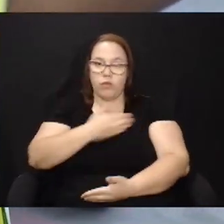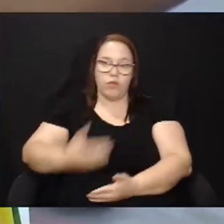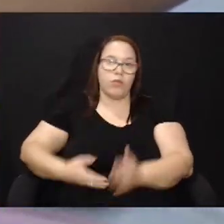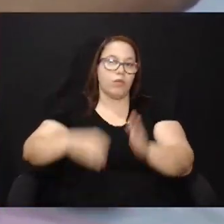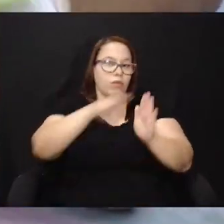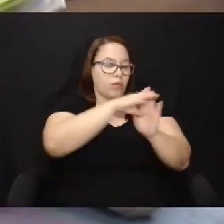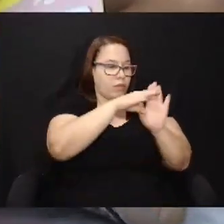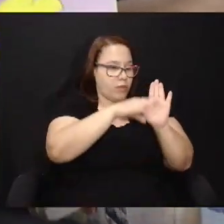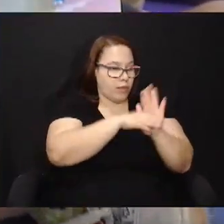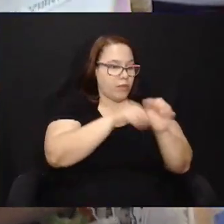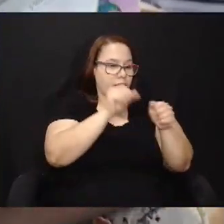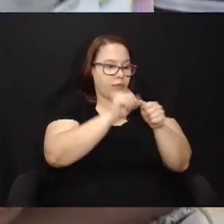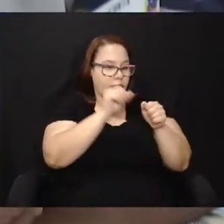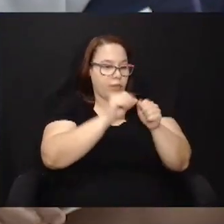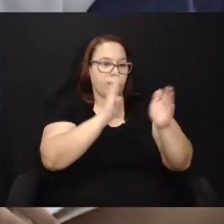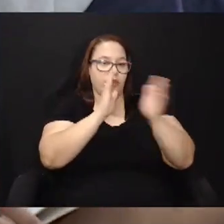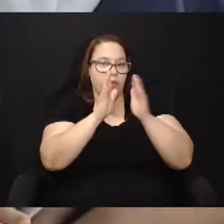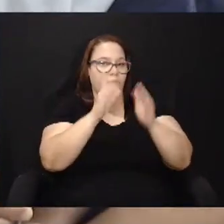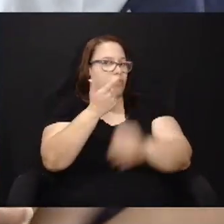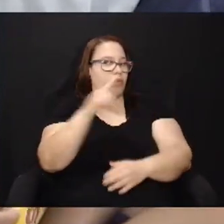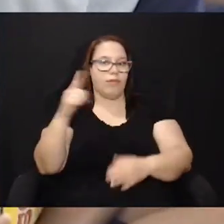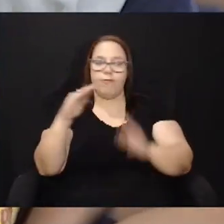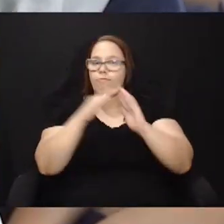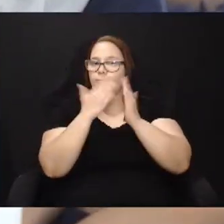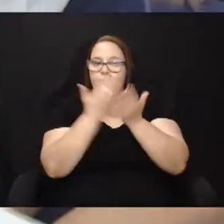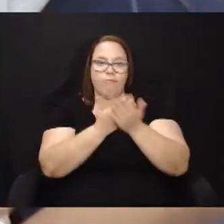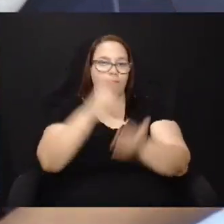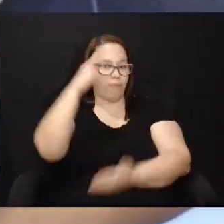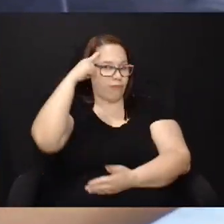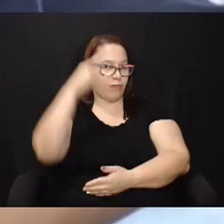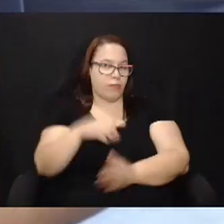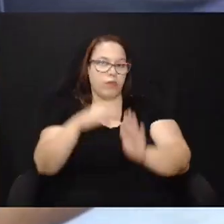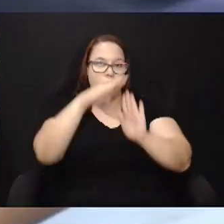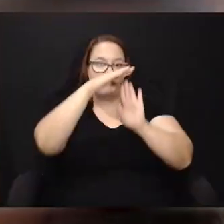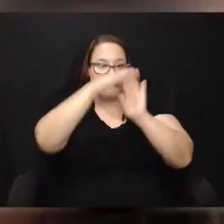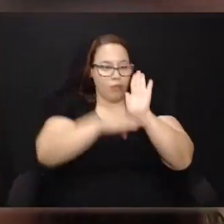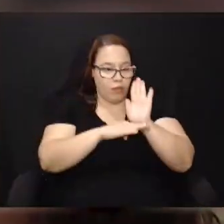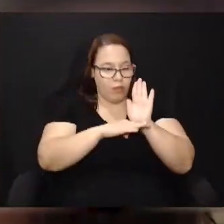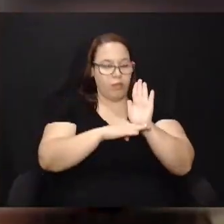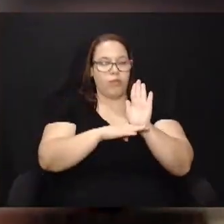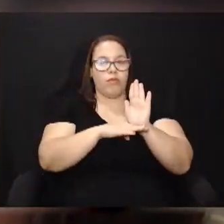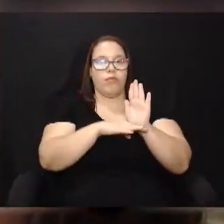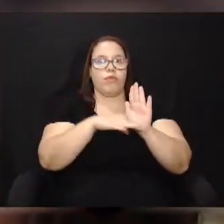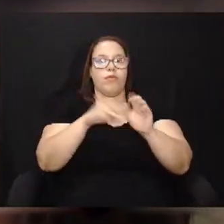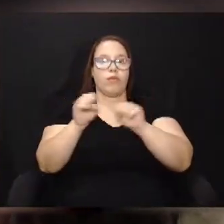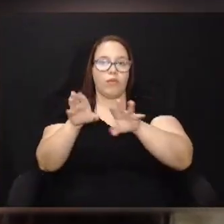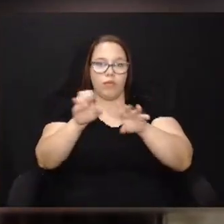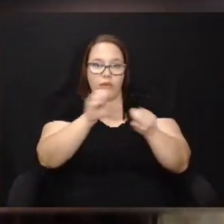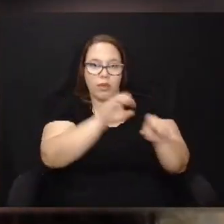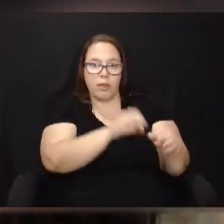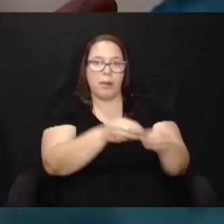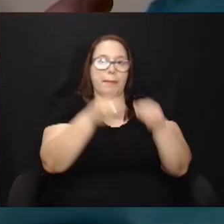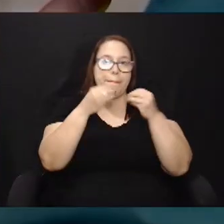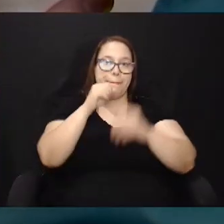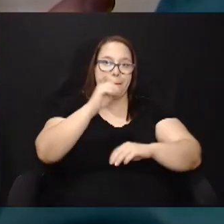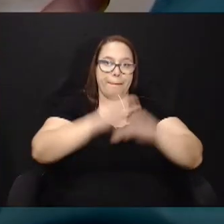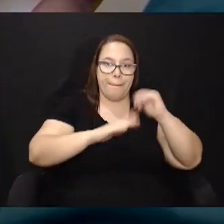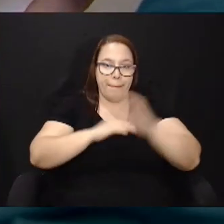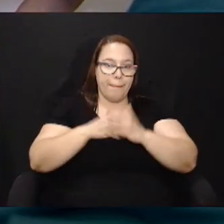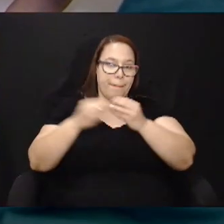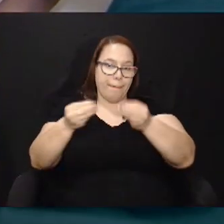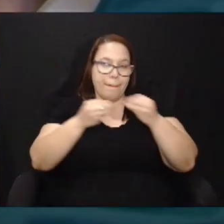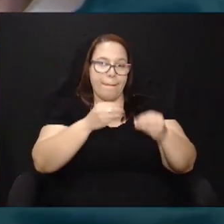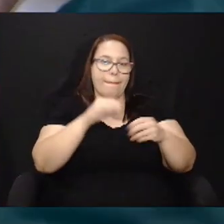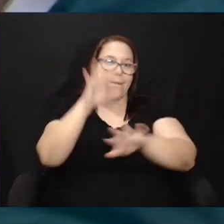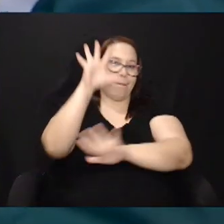realizado nos períodos não letivos definidos pelo calendário da rede municipal de ensino, com ações distribuídas em praças,